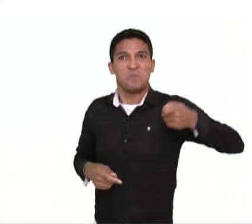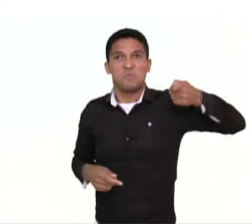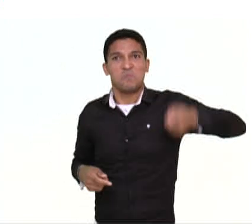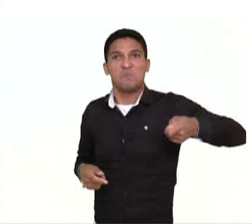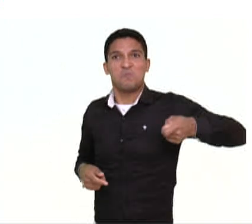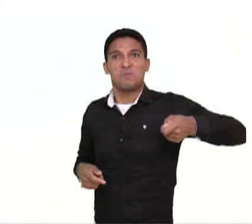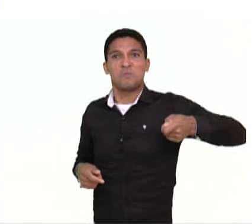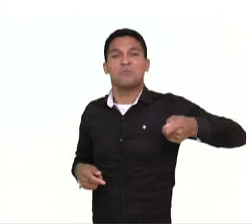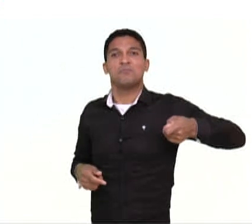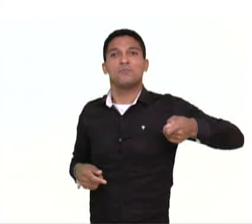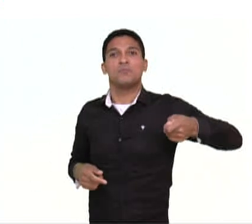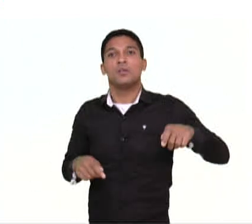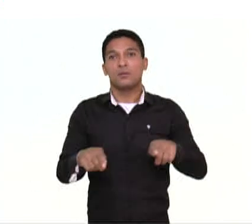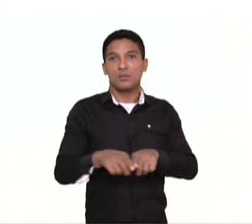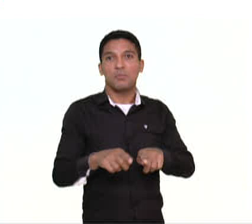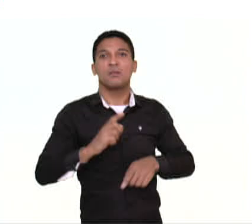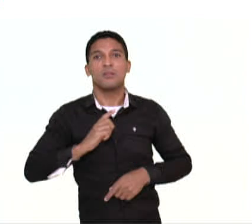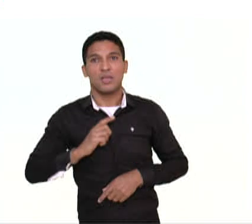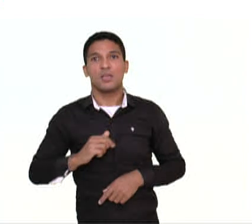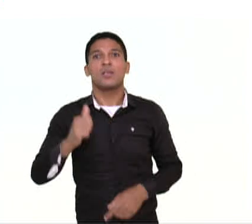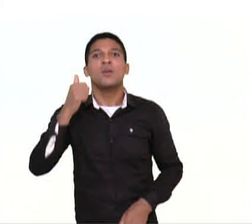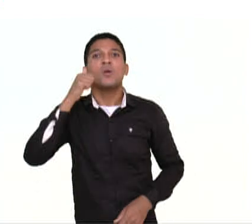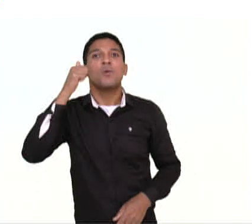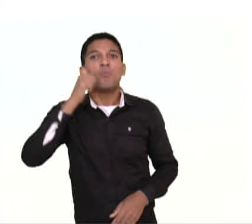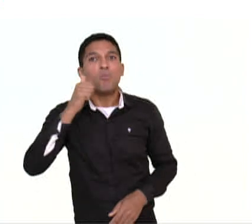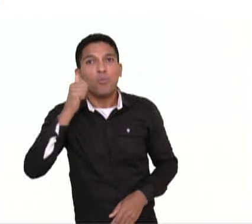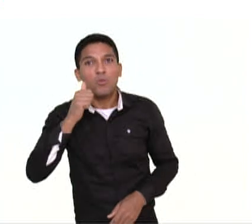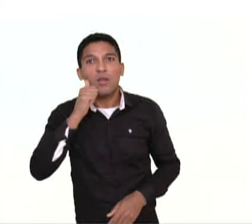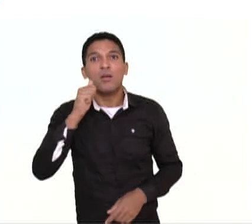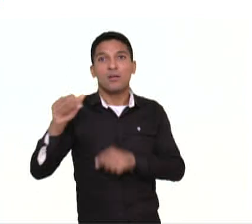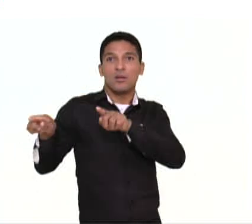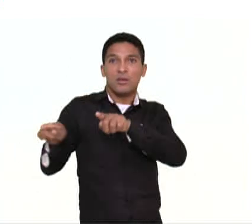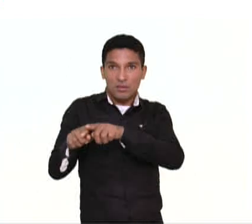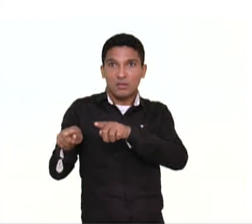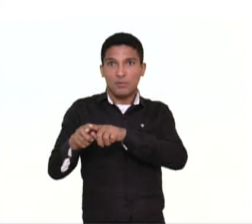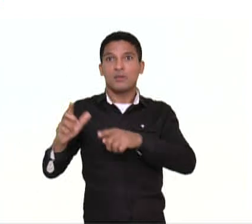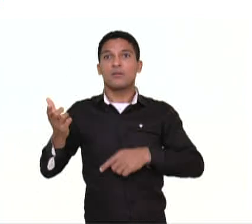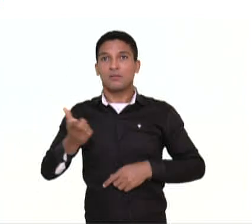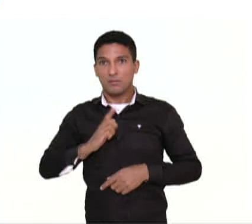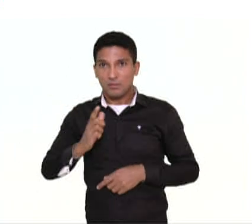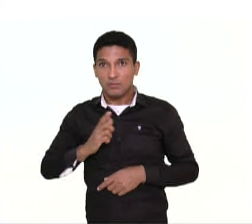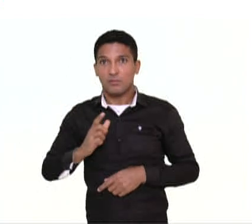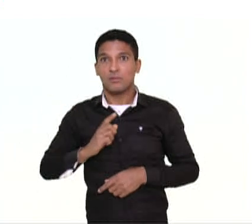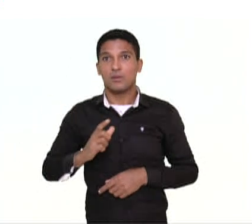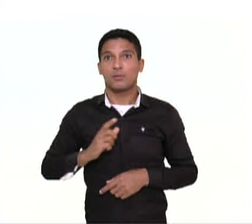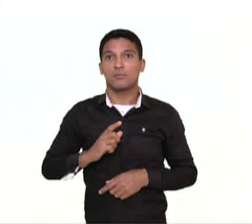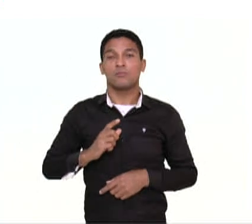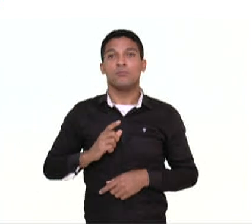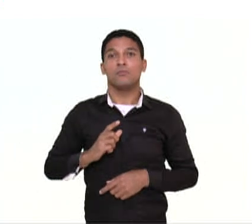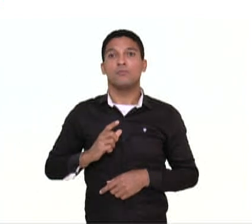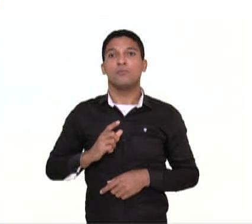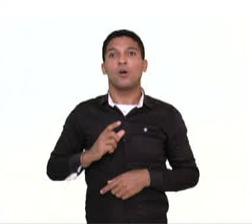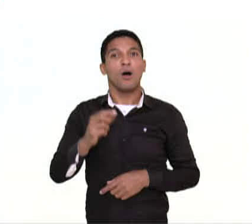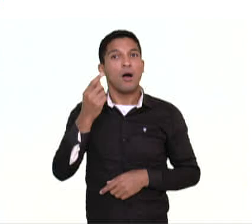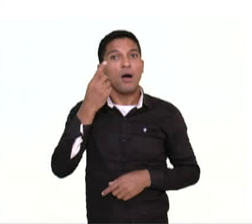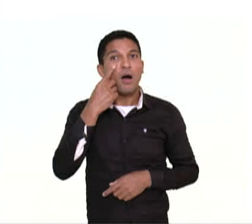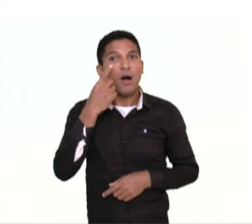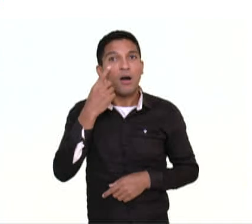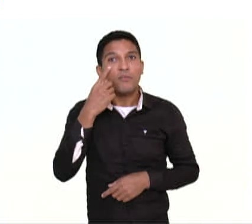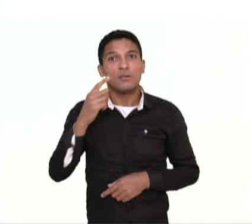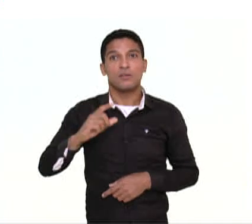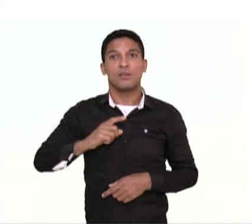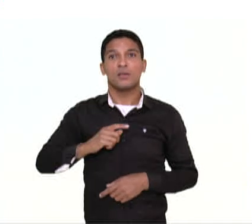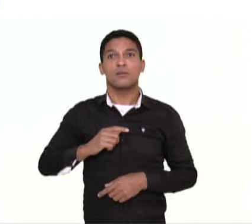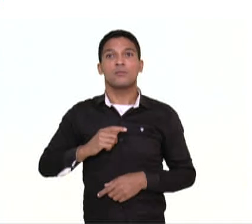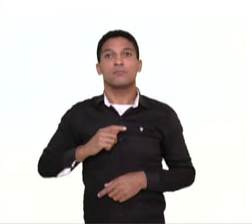instinto de homens e mulheres. Esse processo, a naturalização, é justamente um dos mecanismos centrais das construções